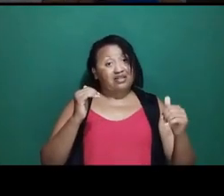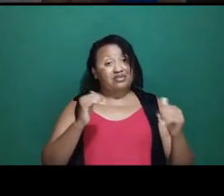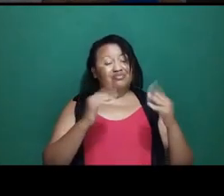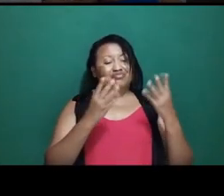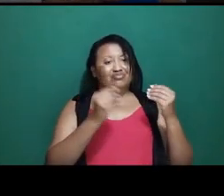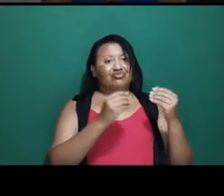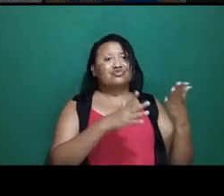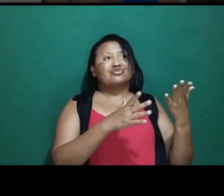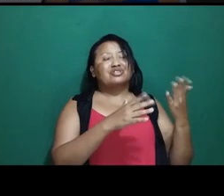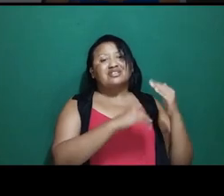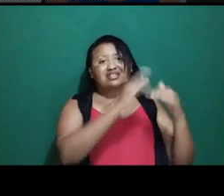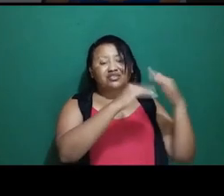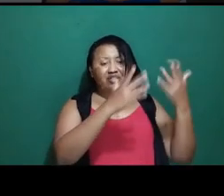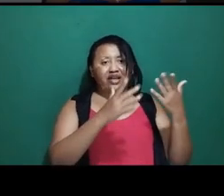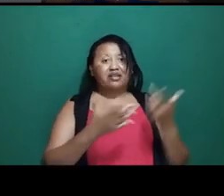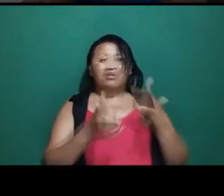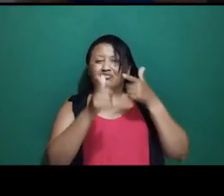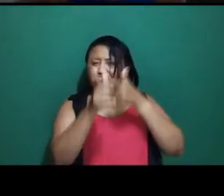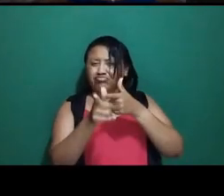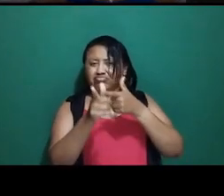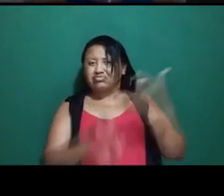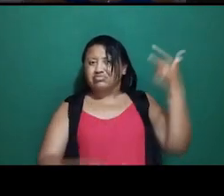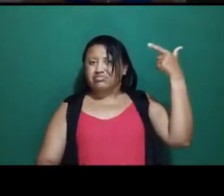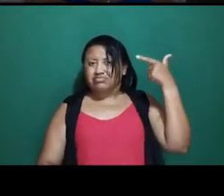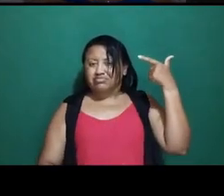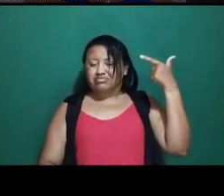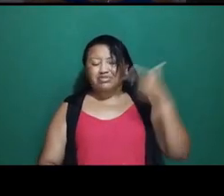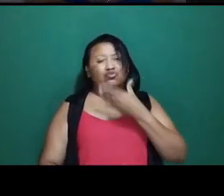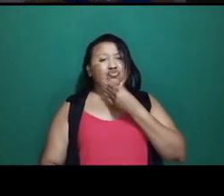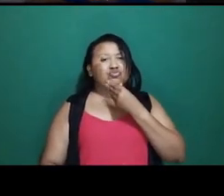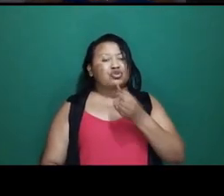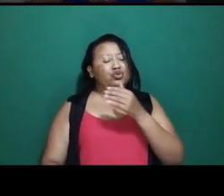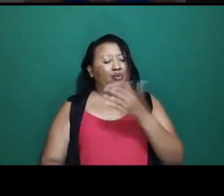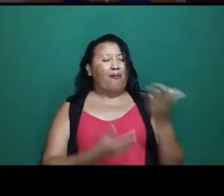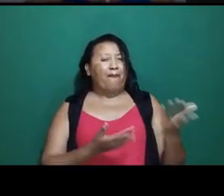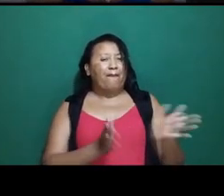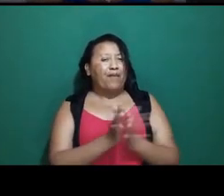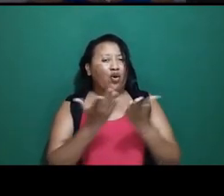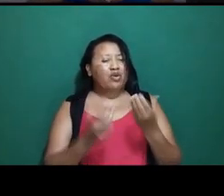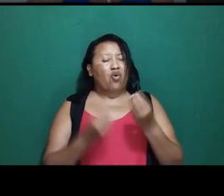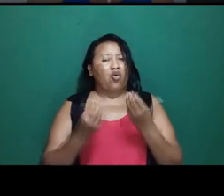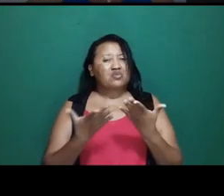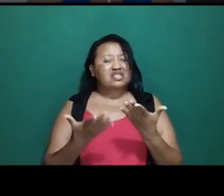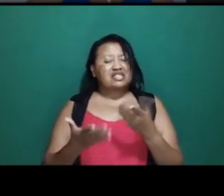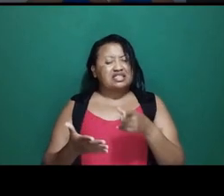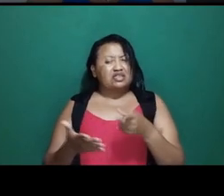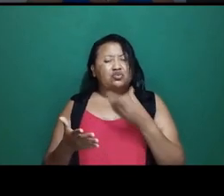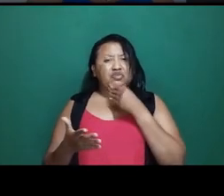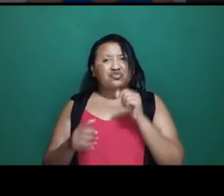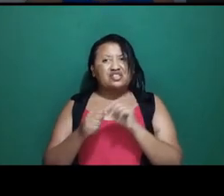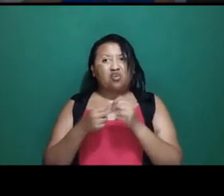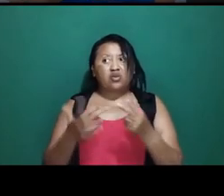colocando a arma na cabeça do menino pobre como se este menino fosse uma ameaça a estabilidade do lado de lá